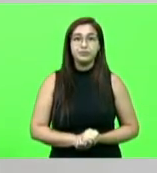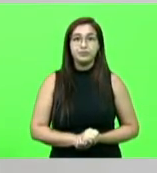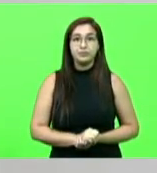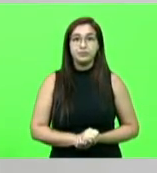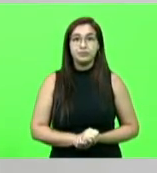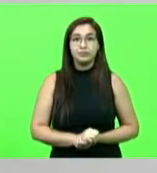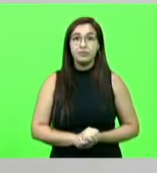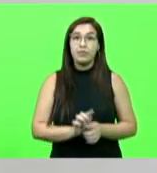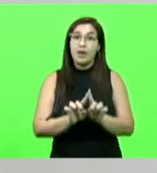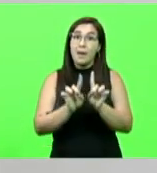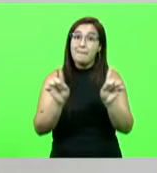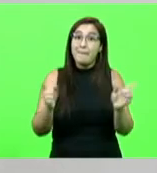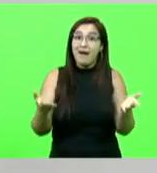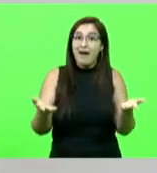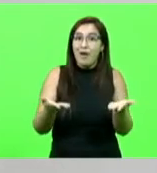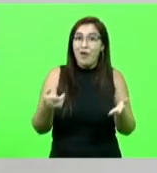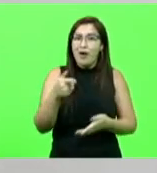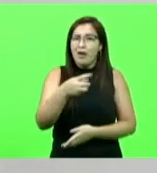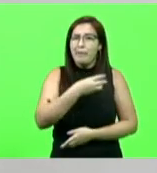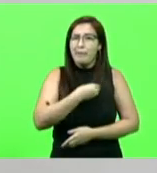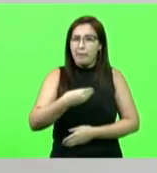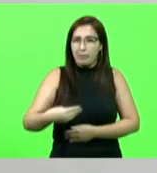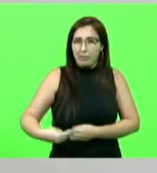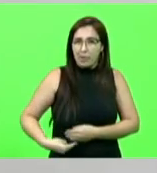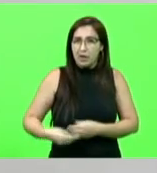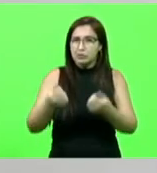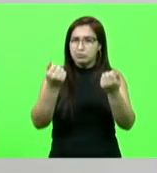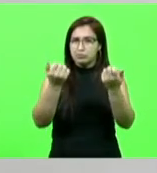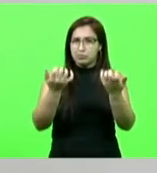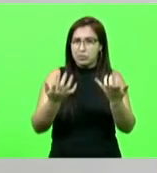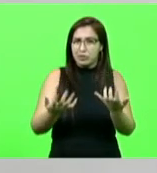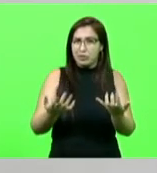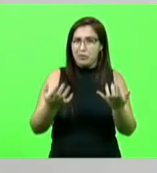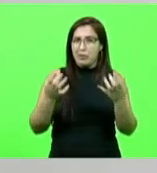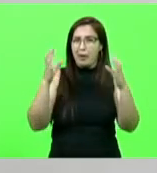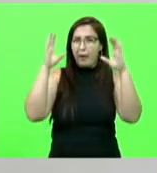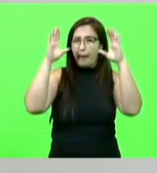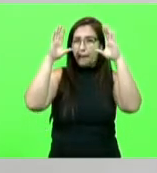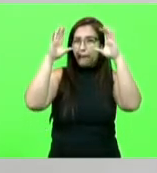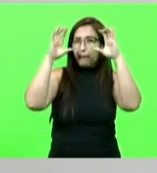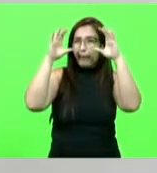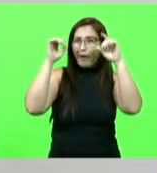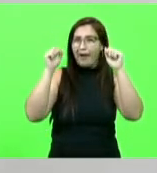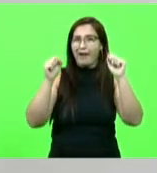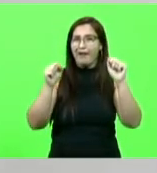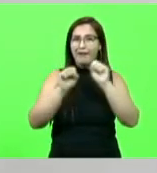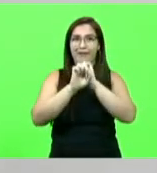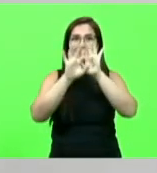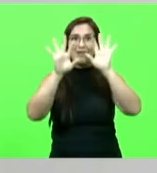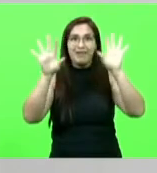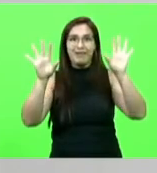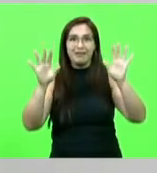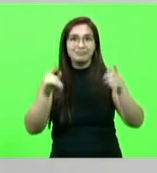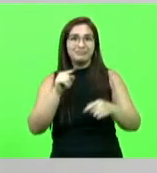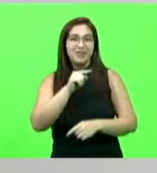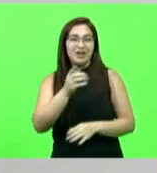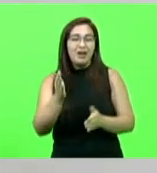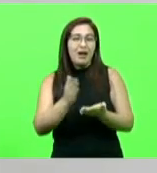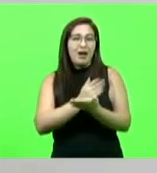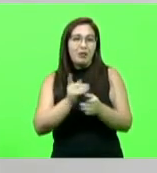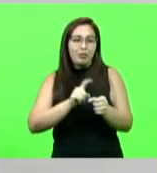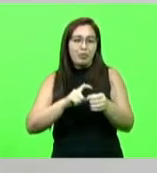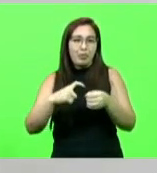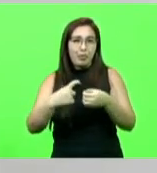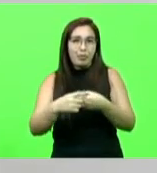Mas agora o ministro Lewandowski, dessas mentes brilhosas que a gente tem, de alguns integrantes do Supremo